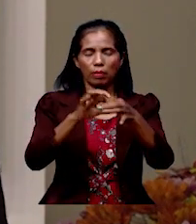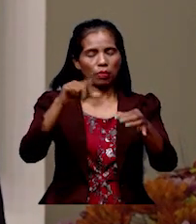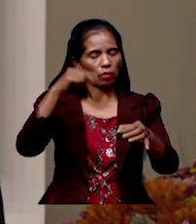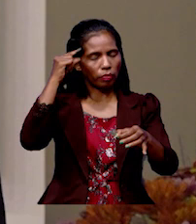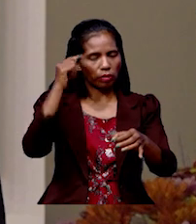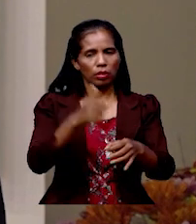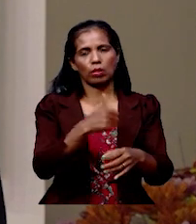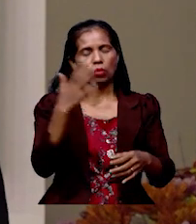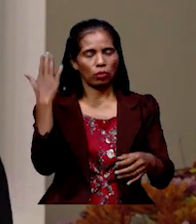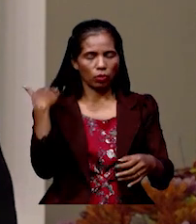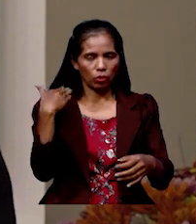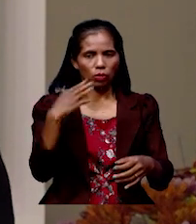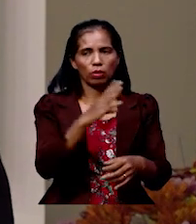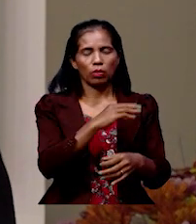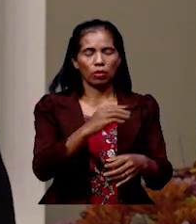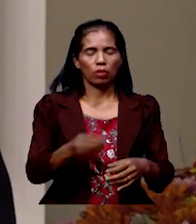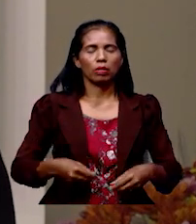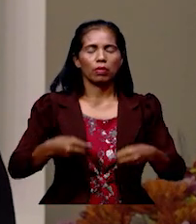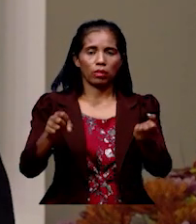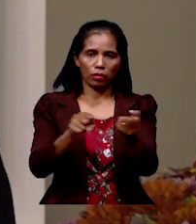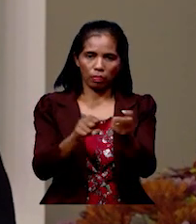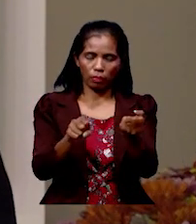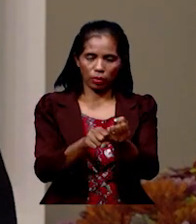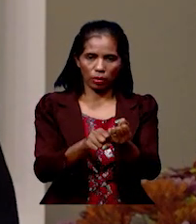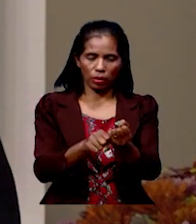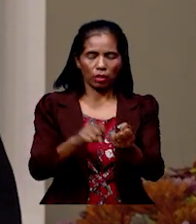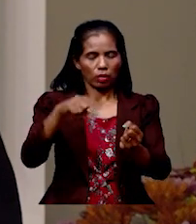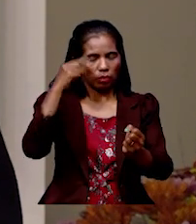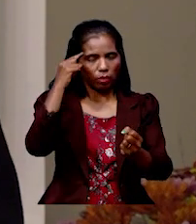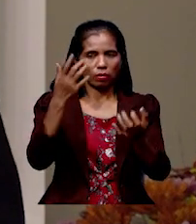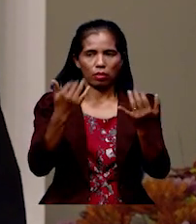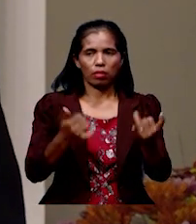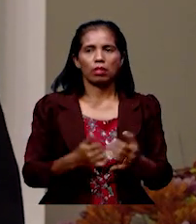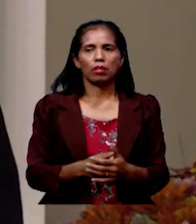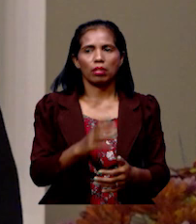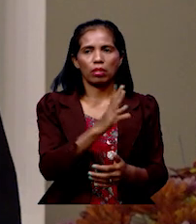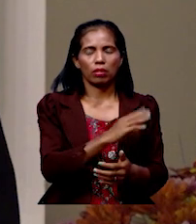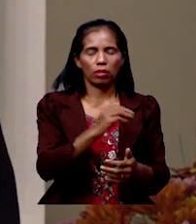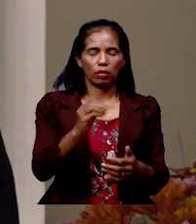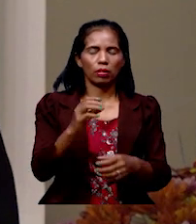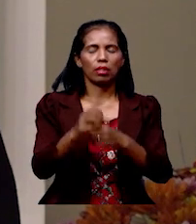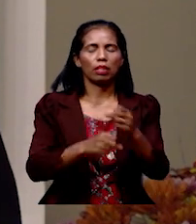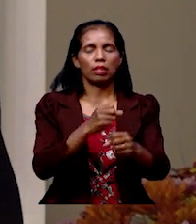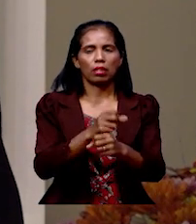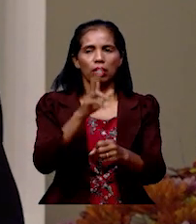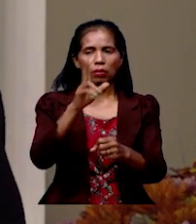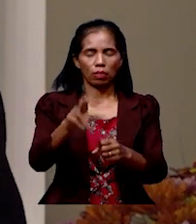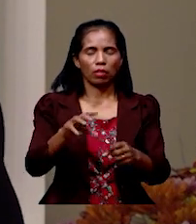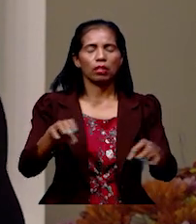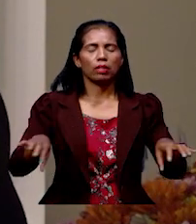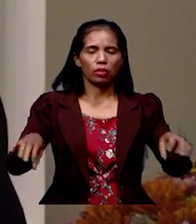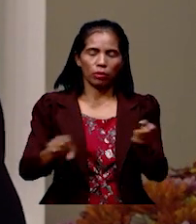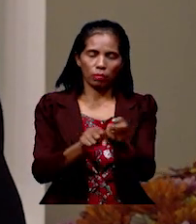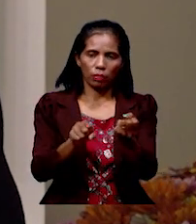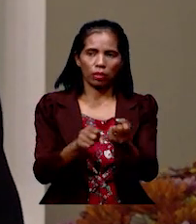cessantes pela dedicação e empenho demonstrados nos últimos 3 anos, que muito contribuíram